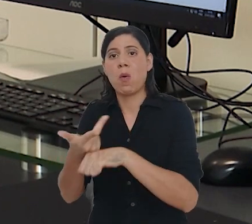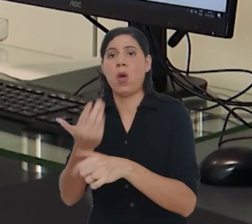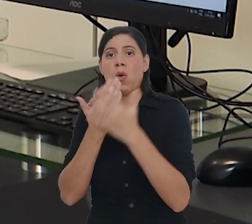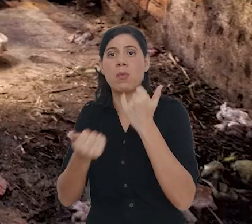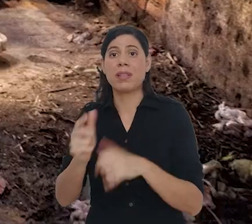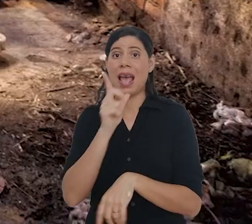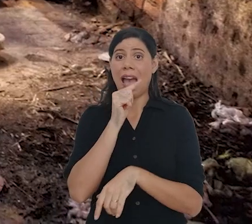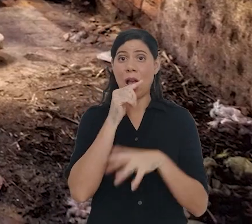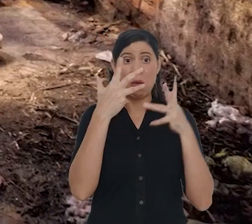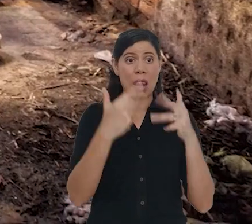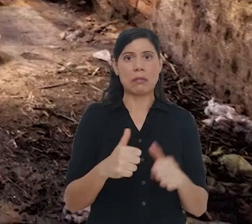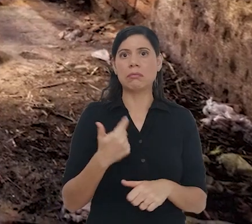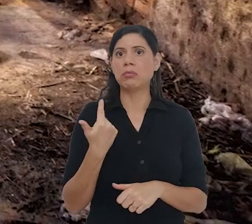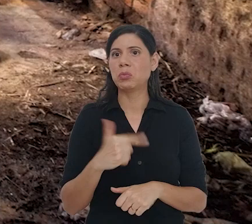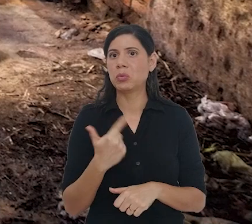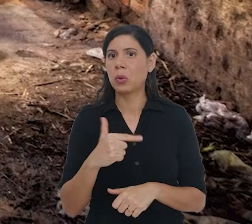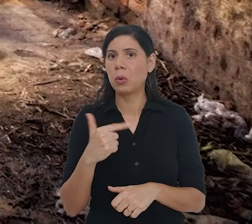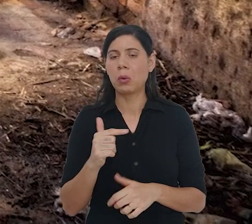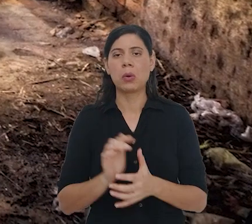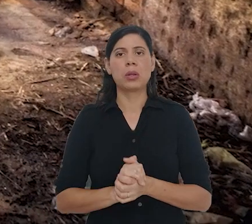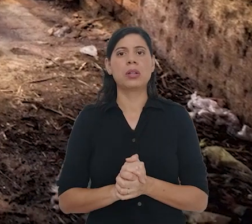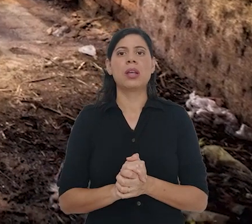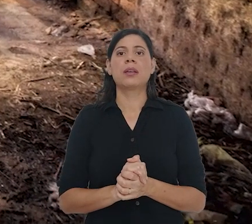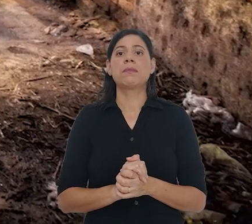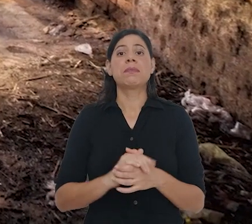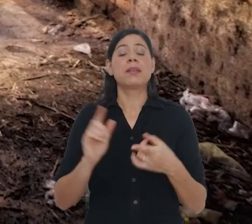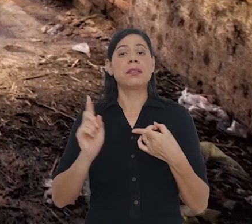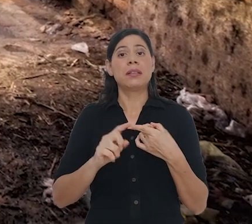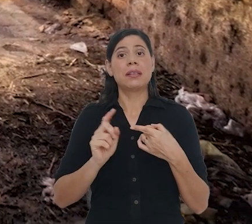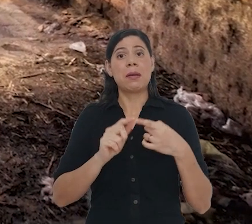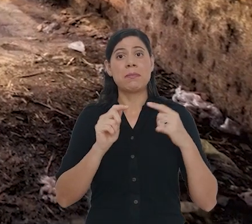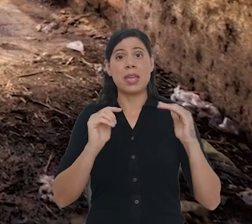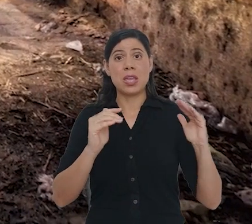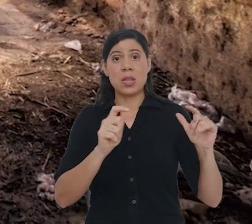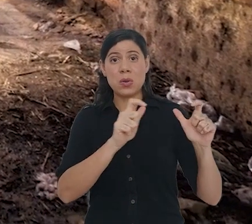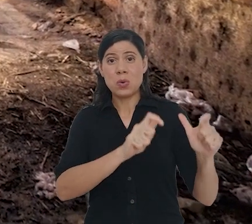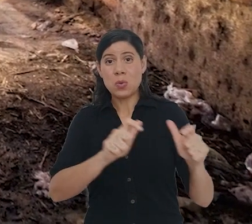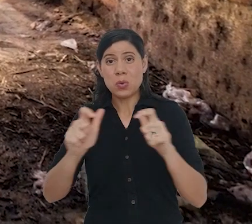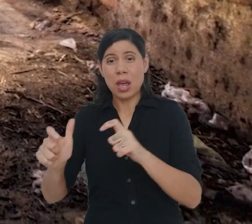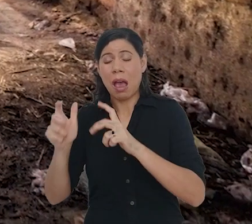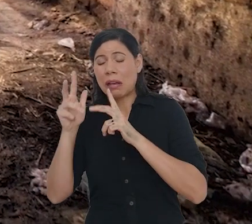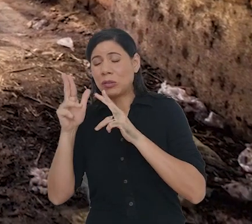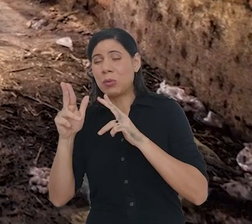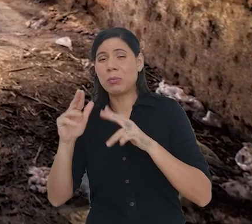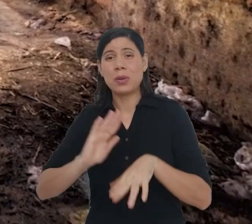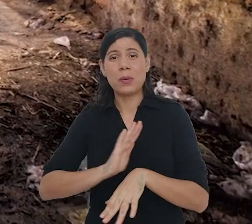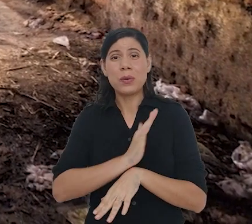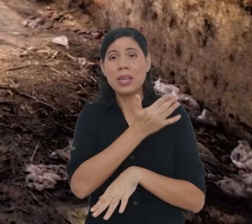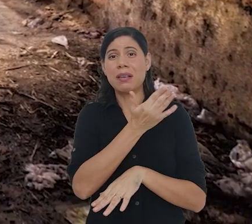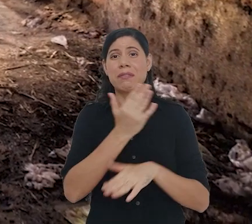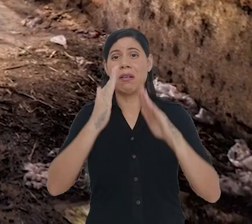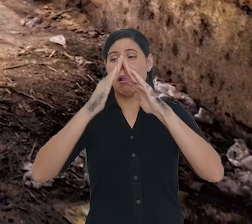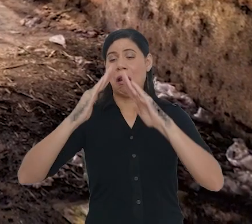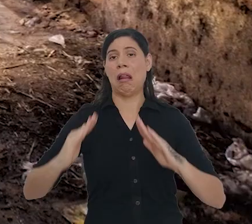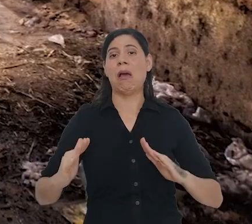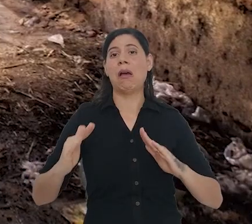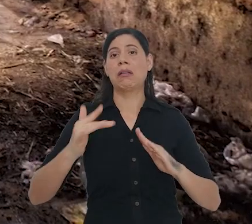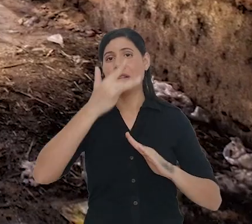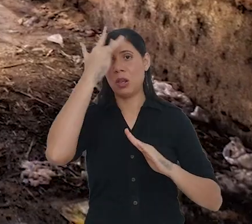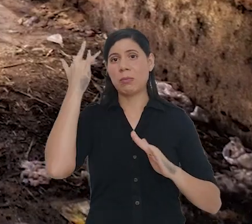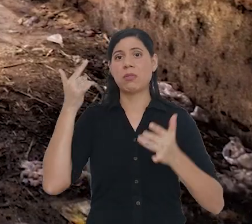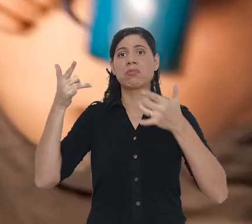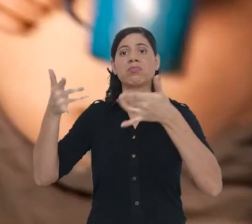água potável, situações de alojamentos precários, até mesmo barracos de lona, onde os trabalhadores